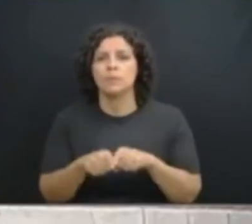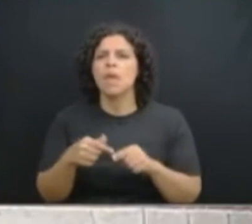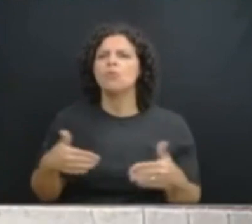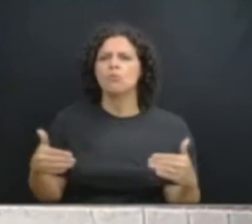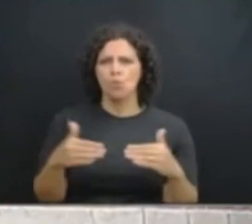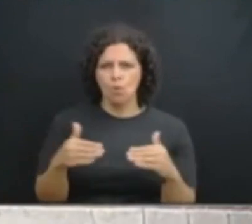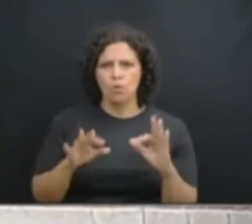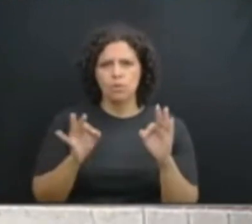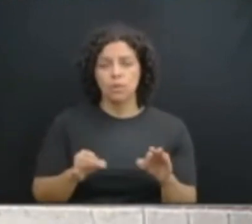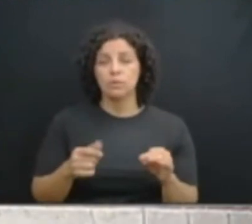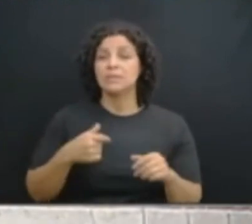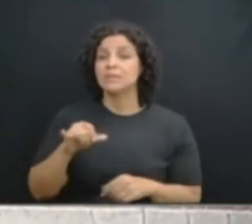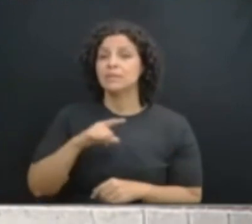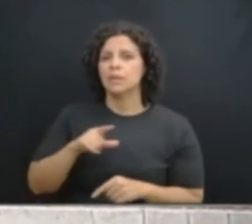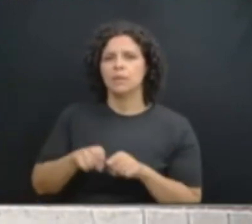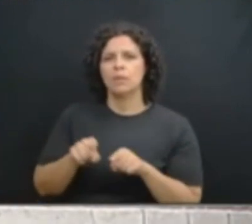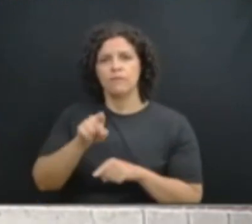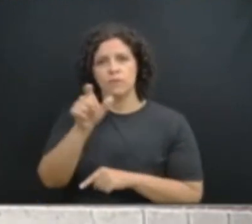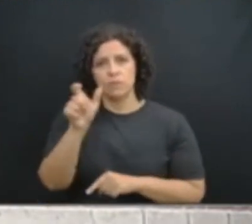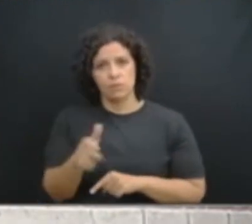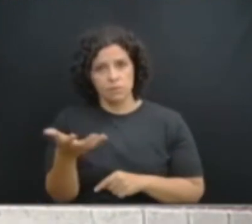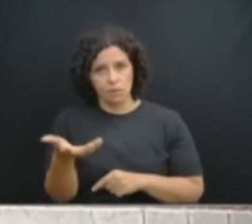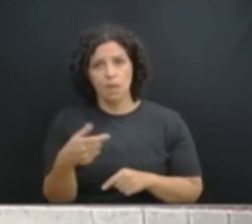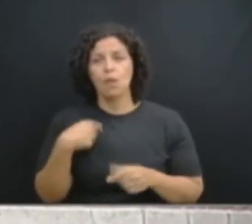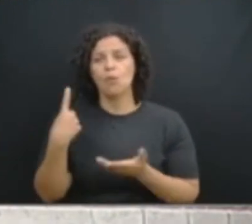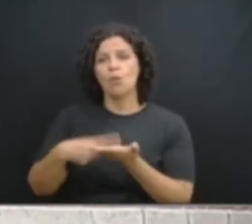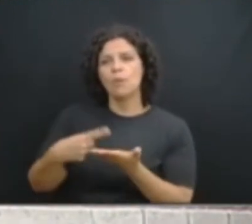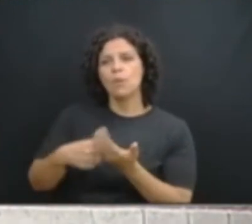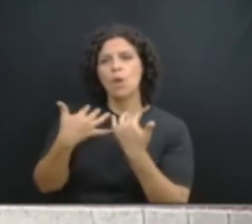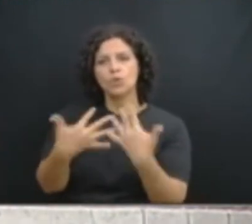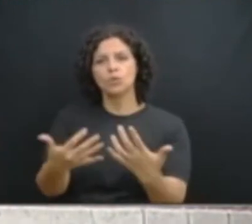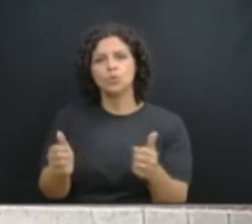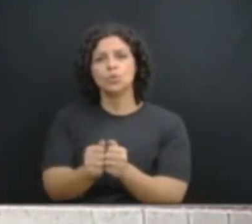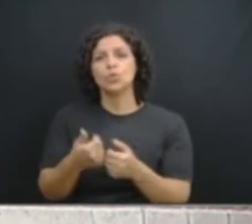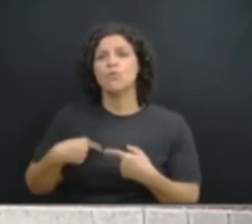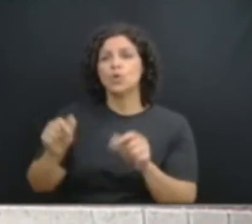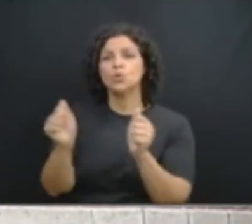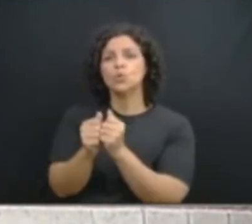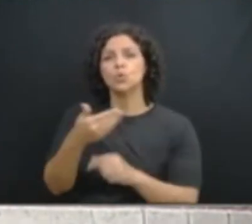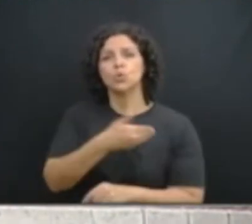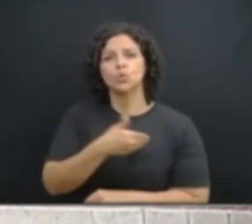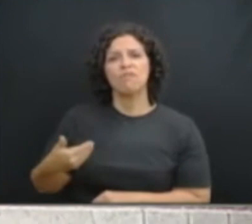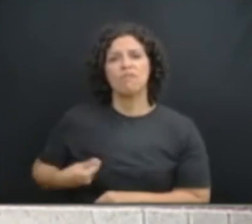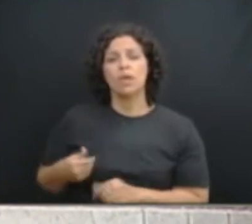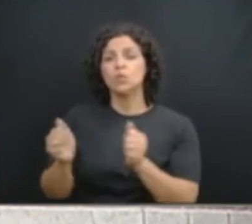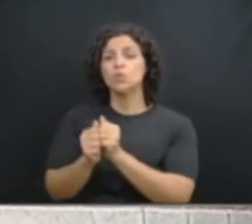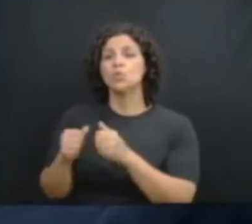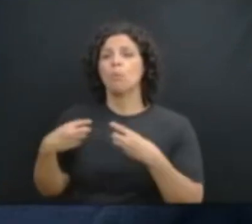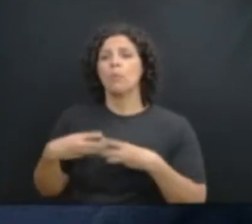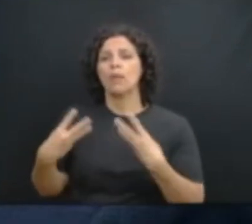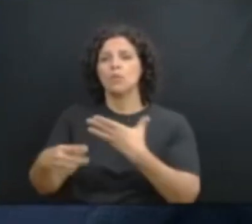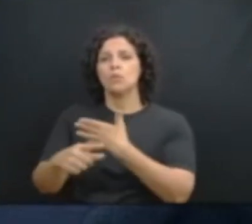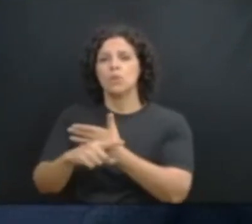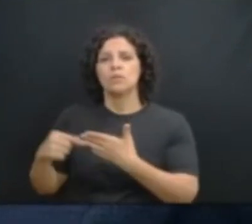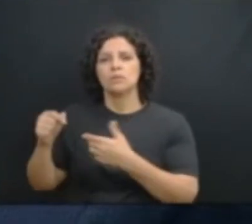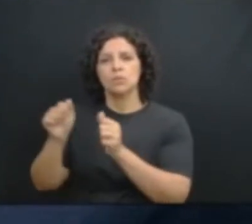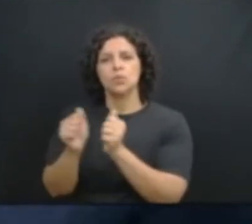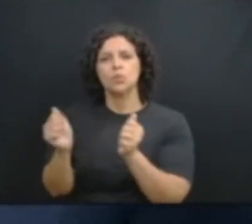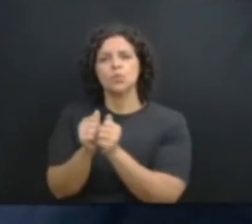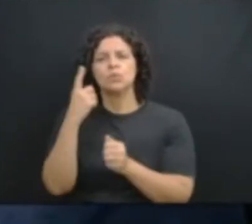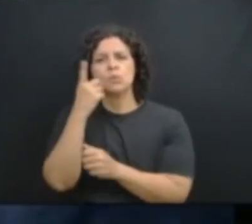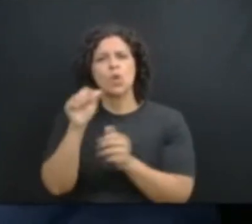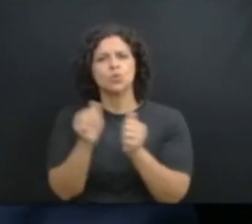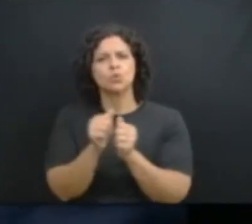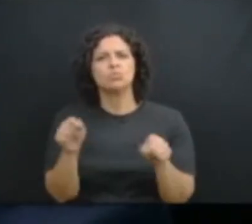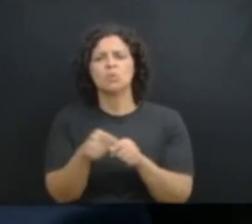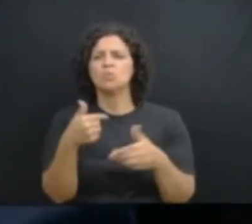favor. Se inclusive Vossa Excelência quiser, eu marco a audiência, vou com o governador, nós vamos sentar com o ministro da Casa Civil, todo mundo junto, os deputados, todos os deputados